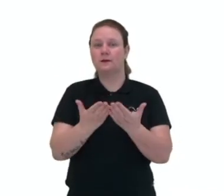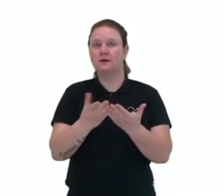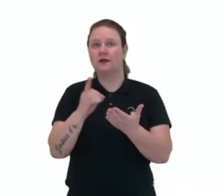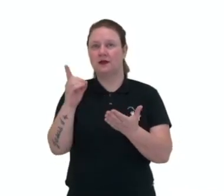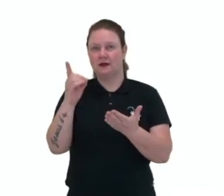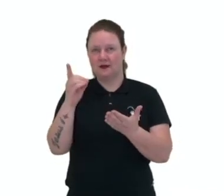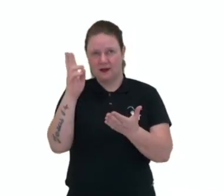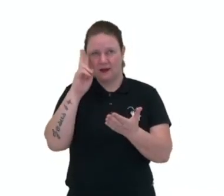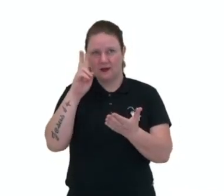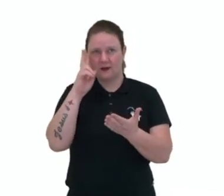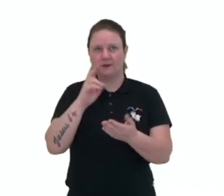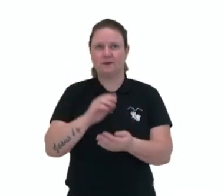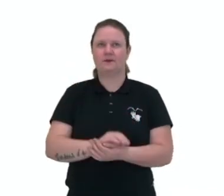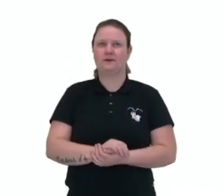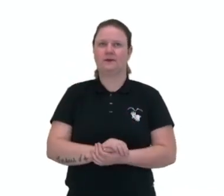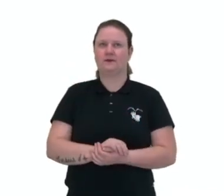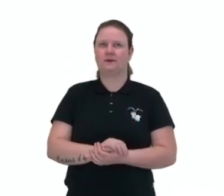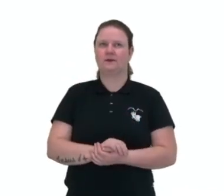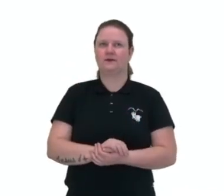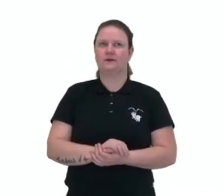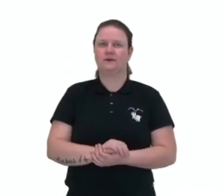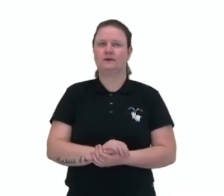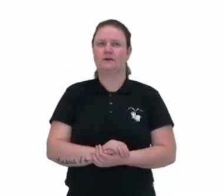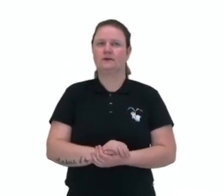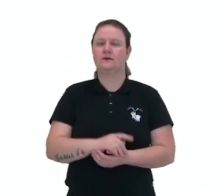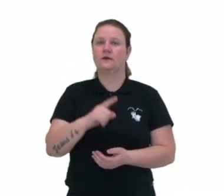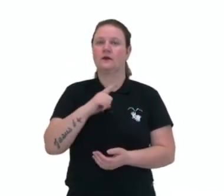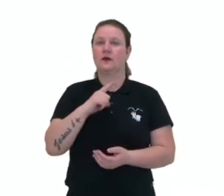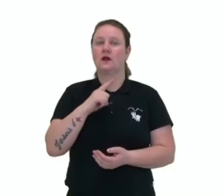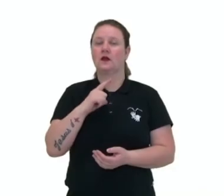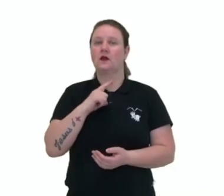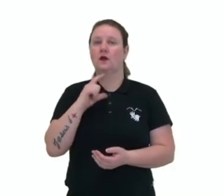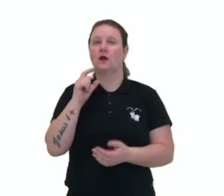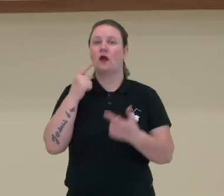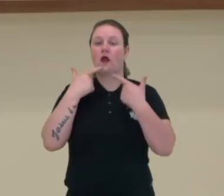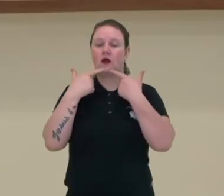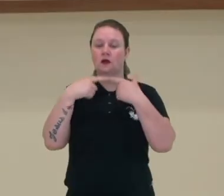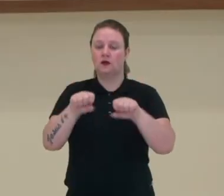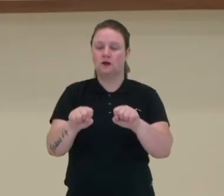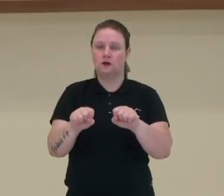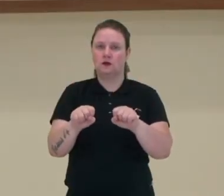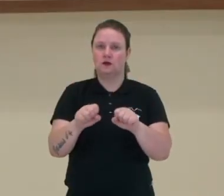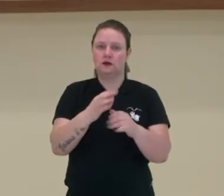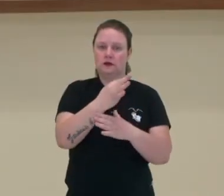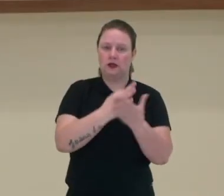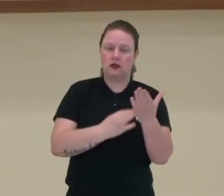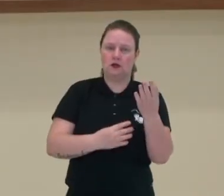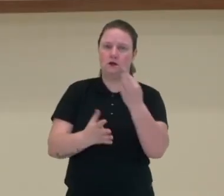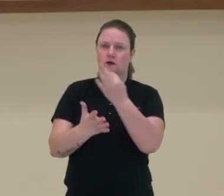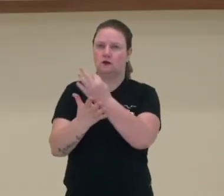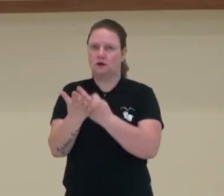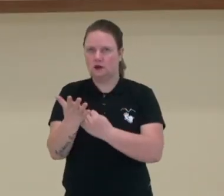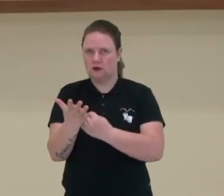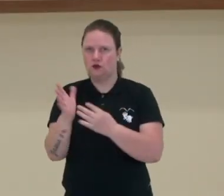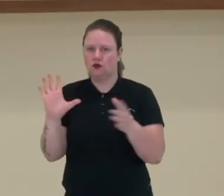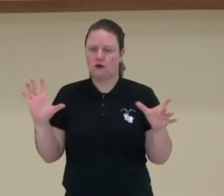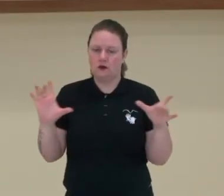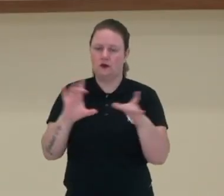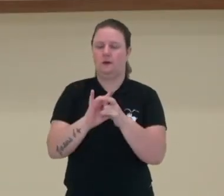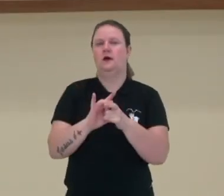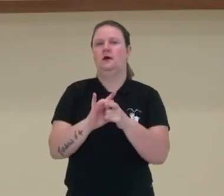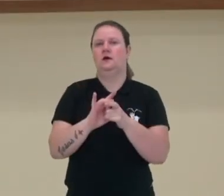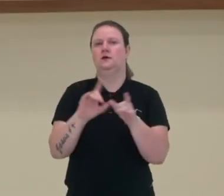você conhece? O recurso linguístico aí usado se chama intertextualidade, como a gente já tinha visto.